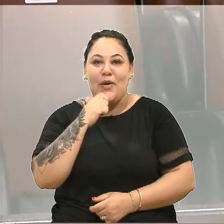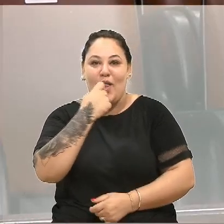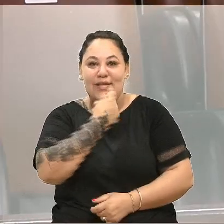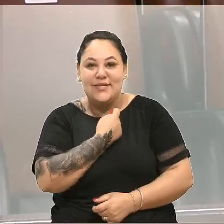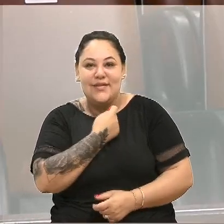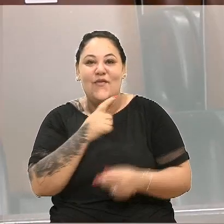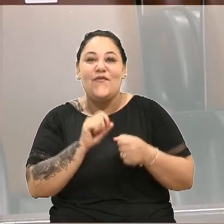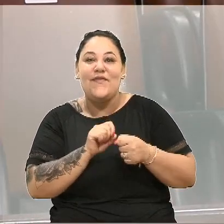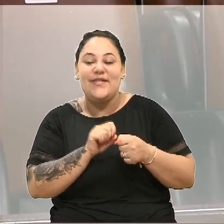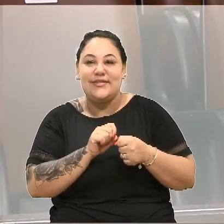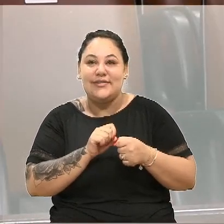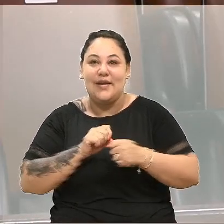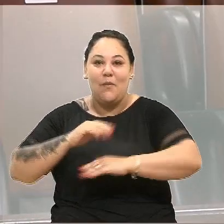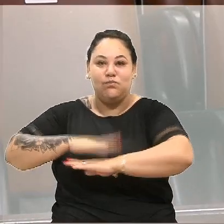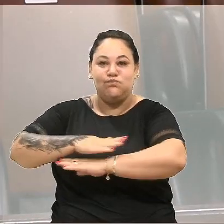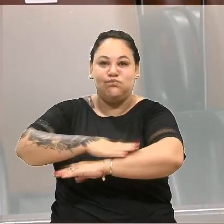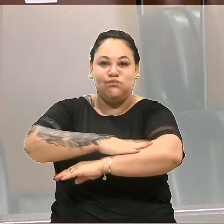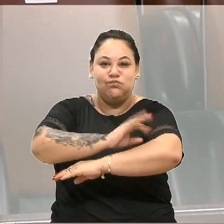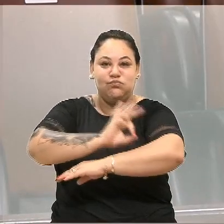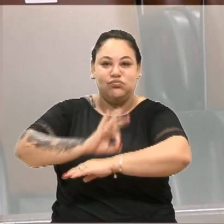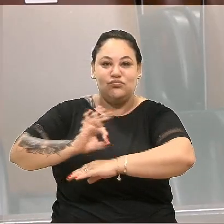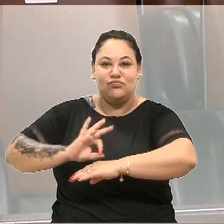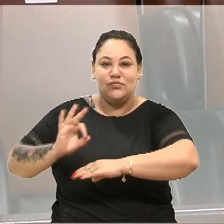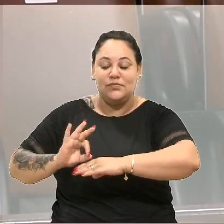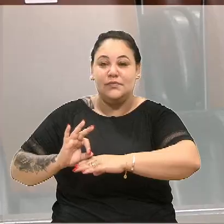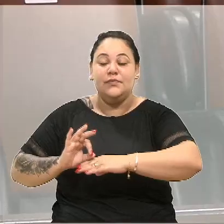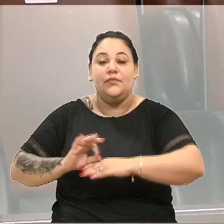lá. E o prefeito,